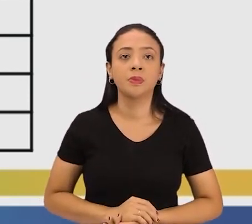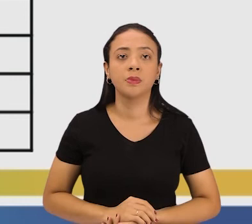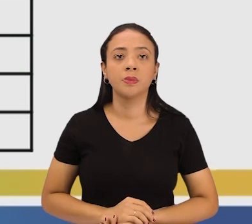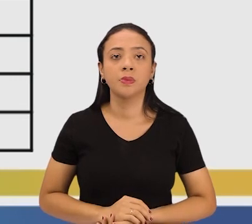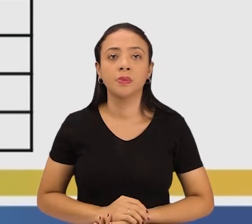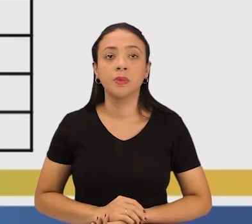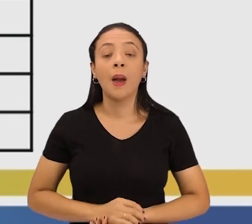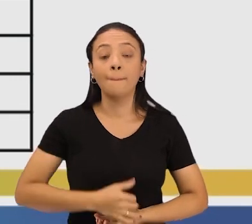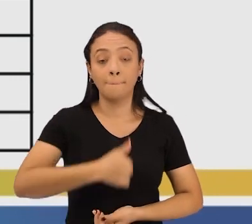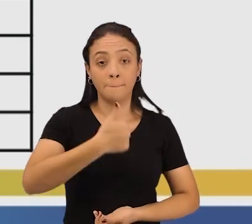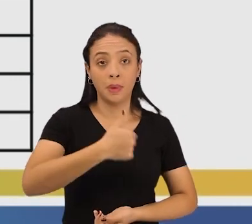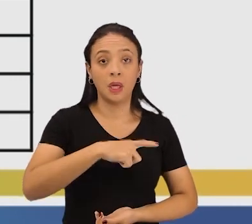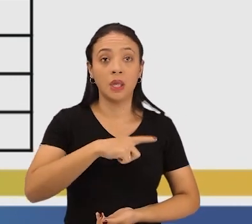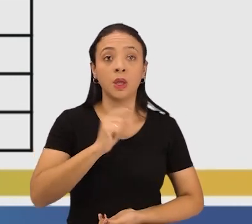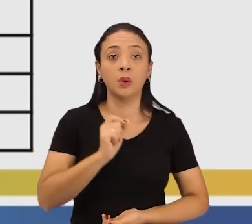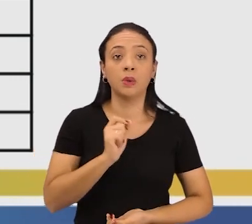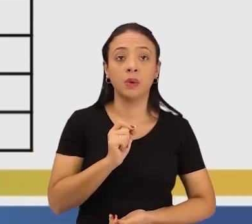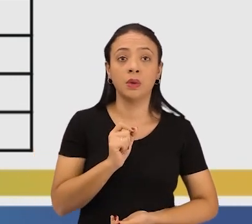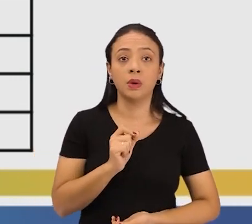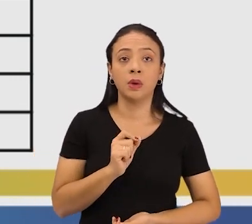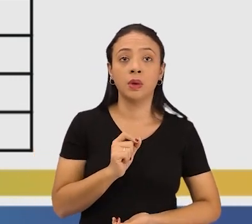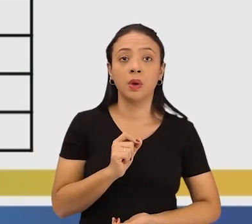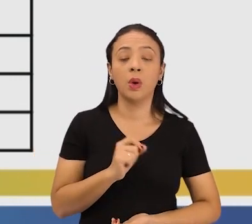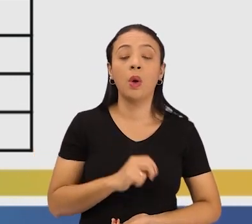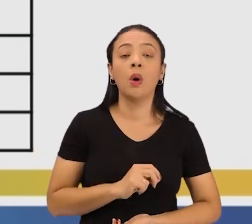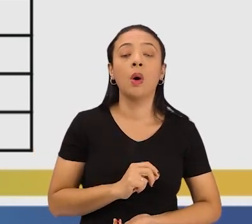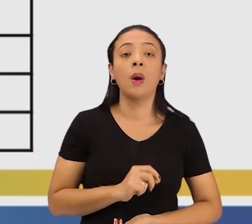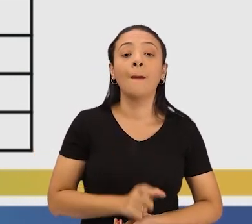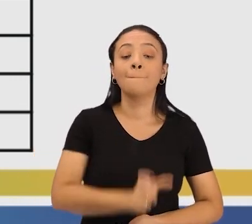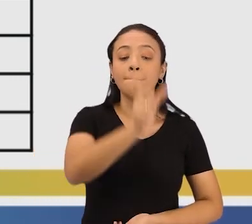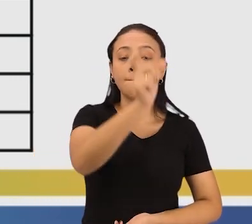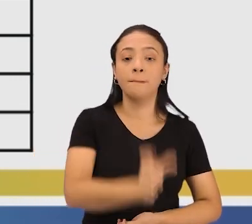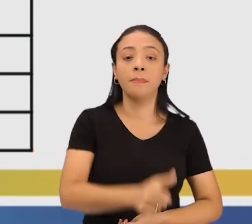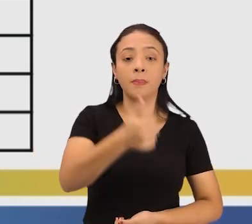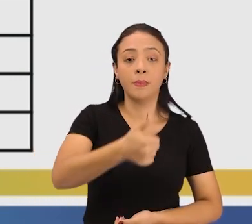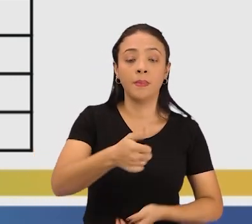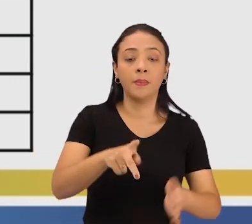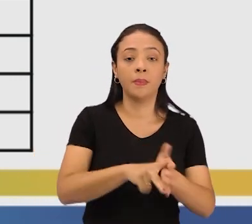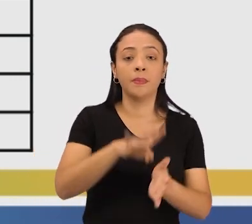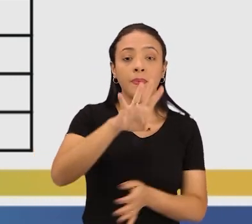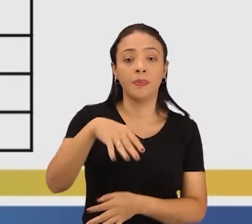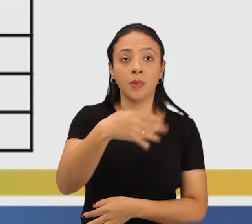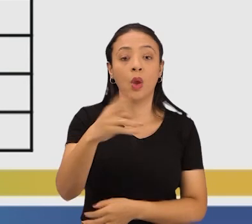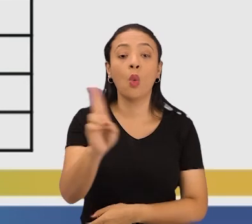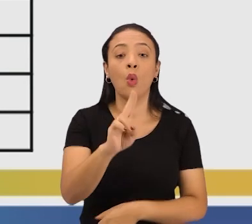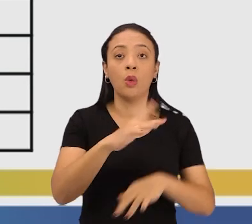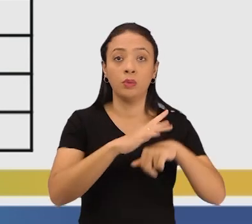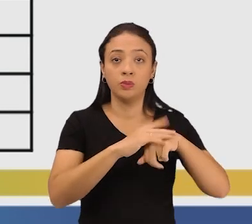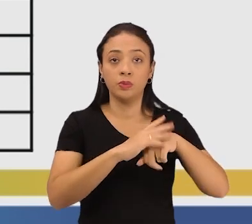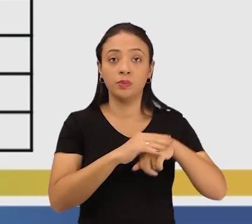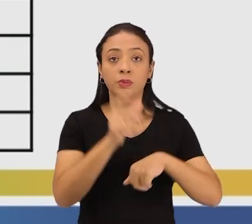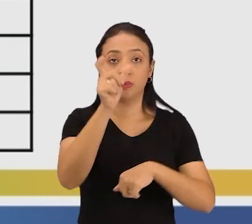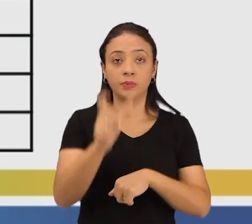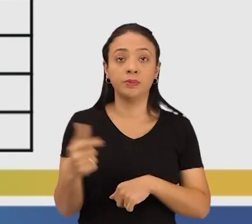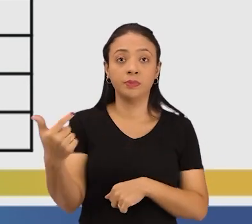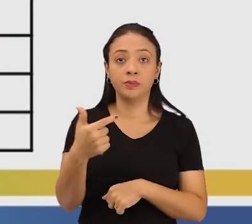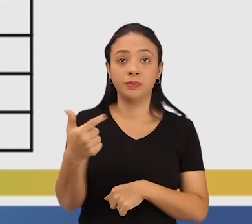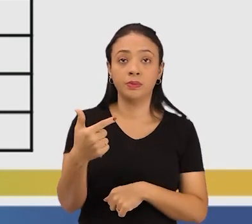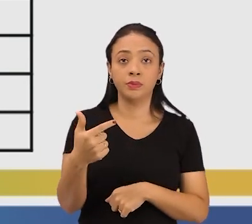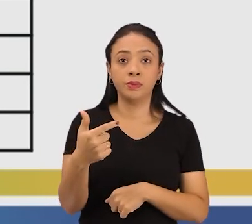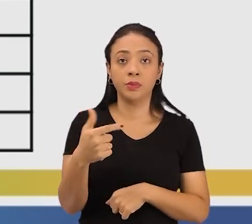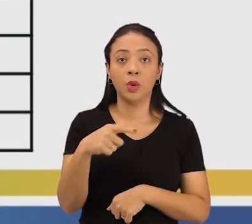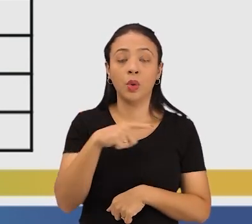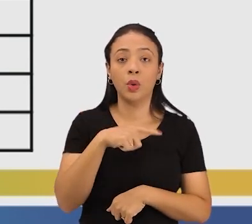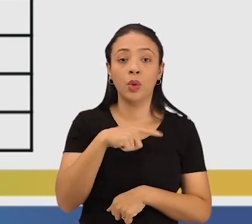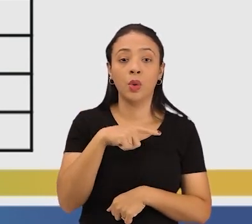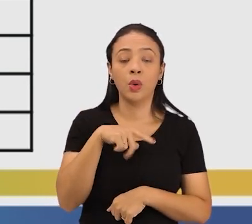colunas. Na primeira tabela, você vai escrever aí, na primeira coluna da tabela, nome da doença. Na segunda,